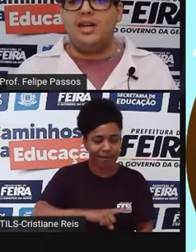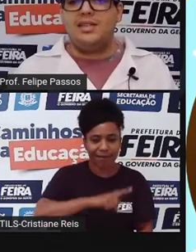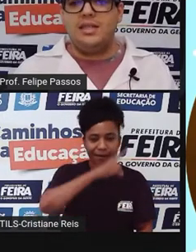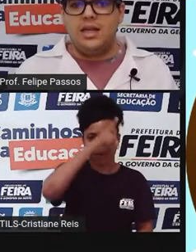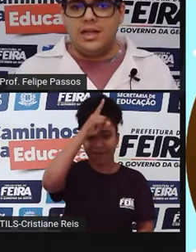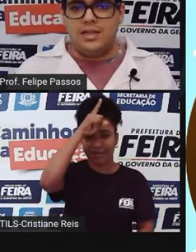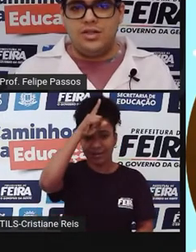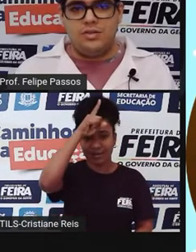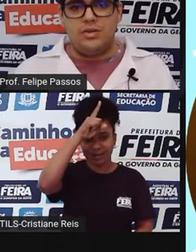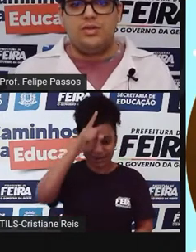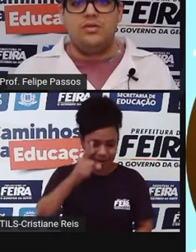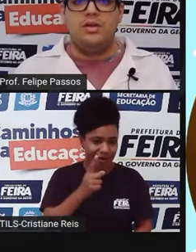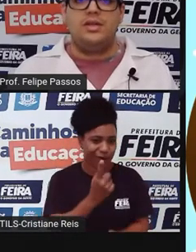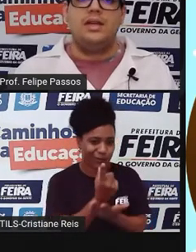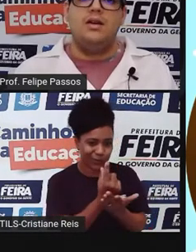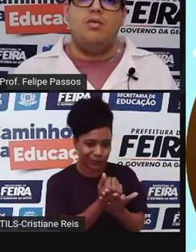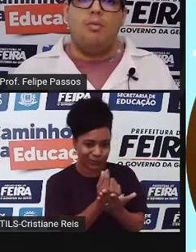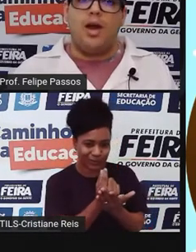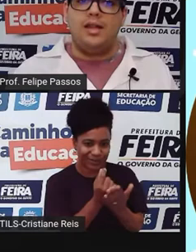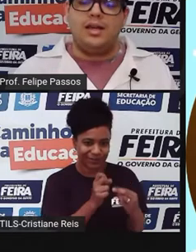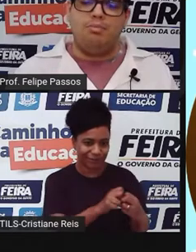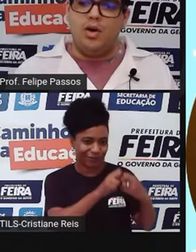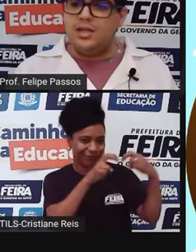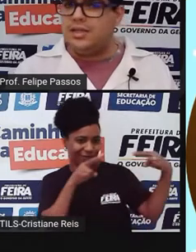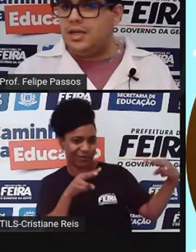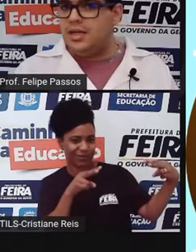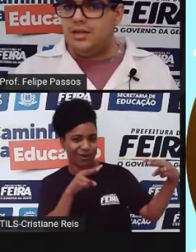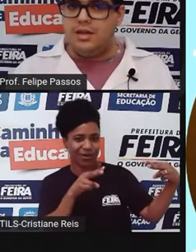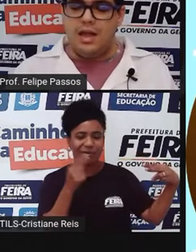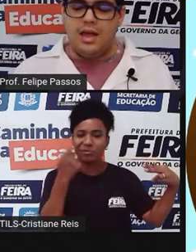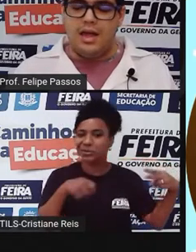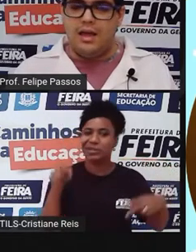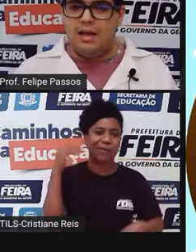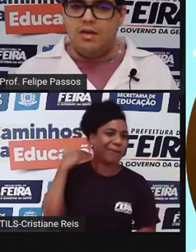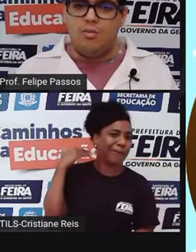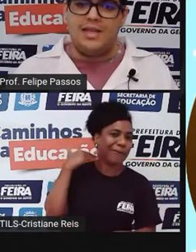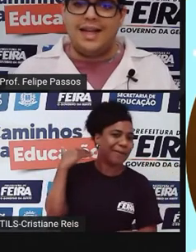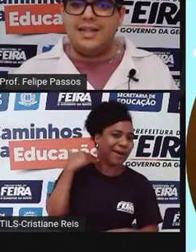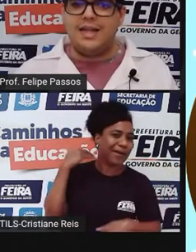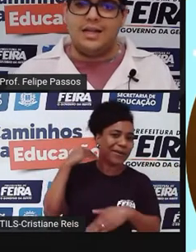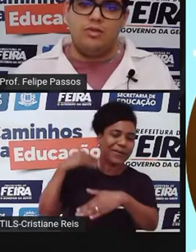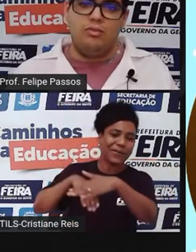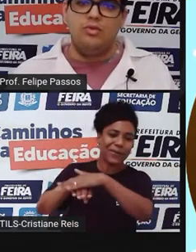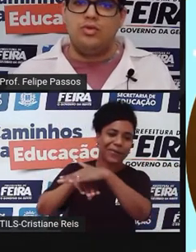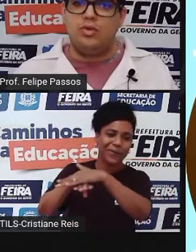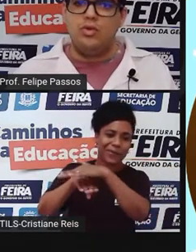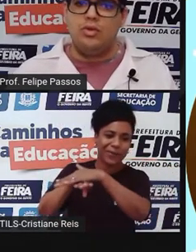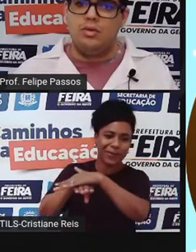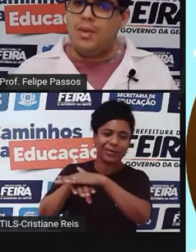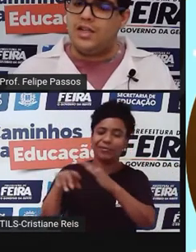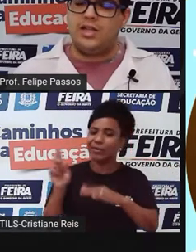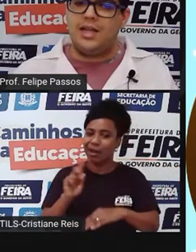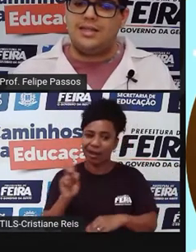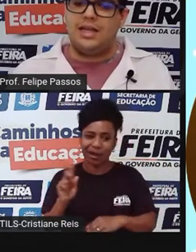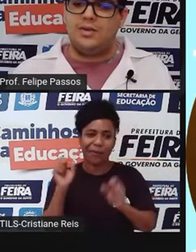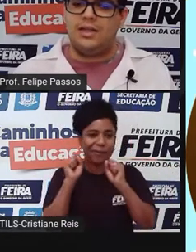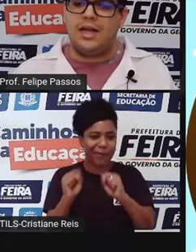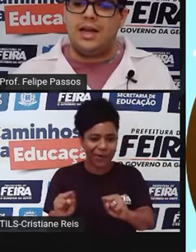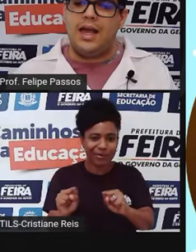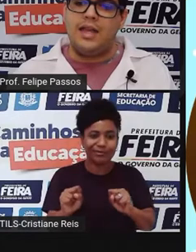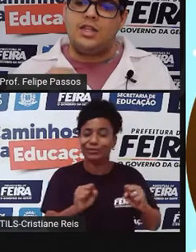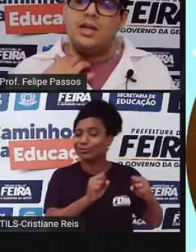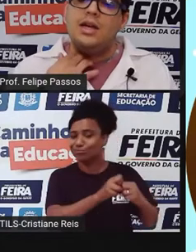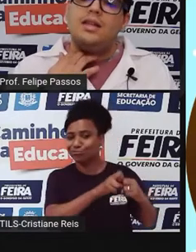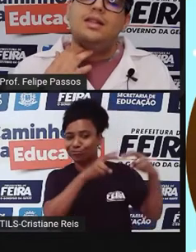da burocracia das instituições, uma moeda que pode ser comercializada no mundo todo, basta ter acesso